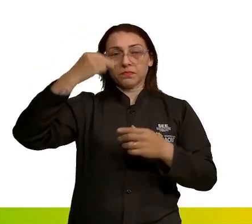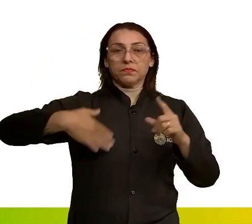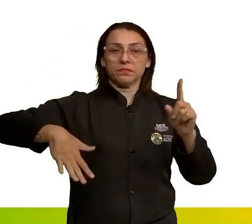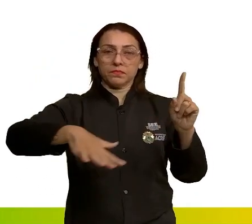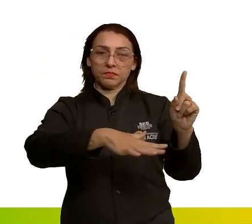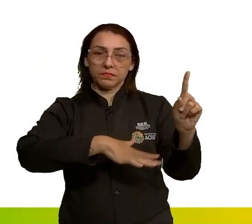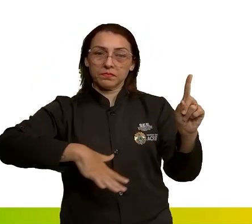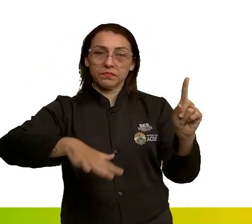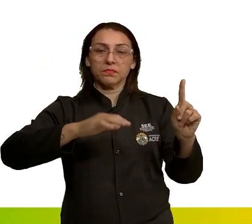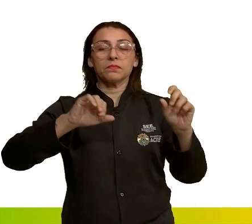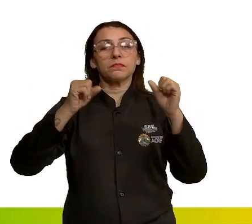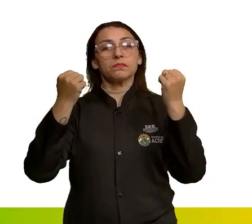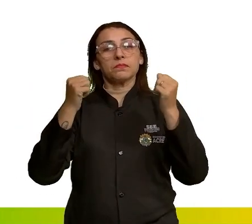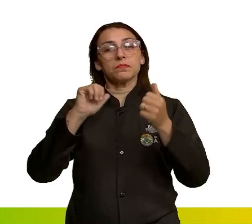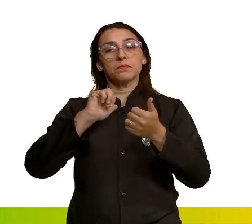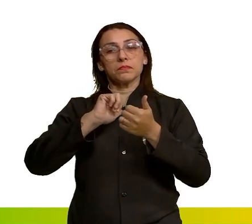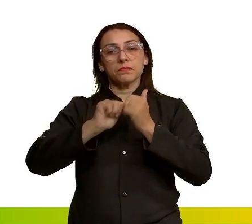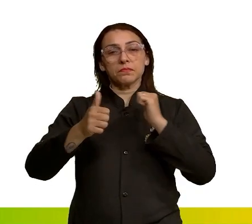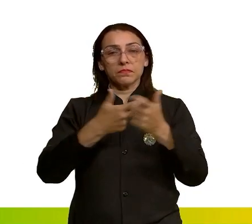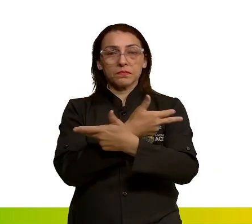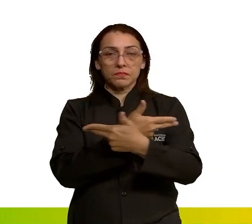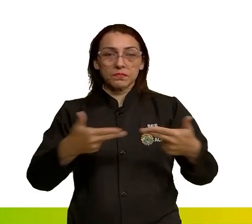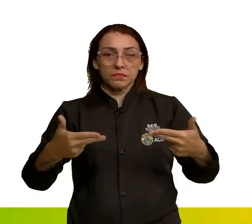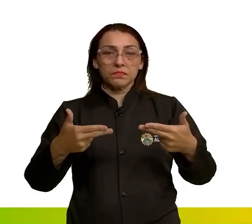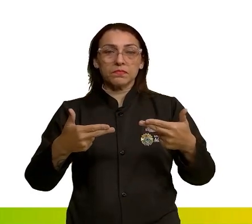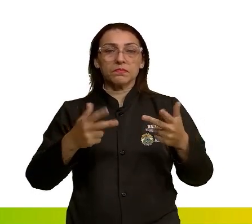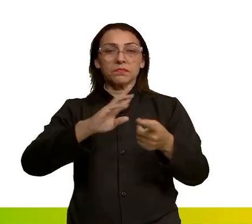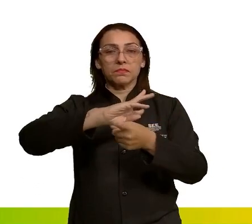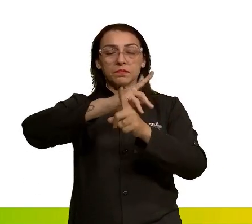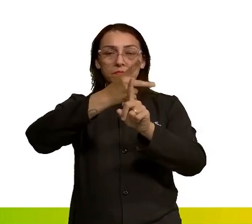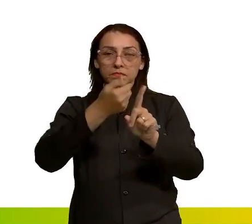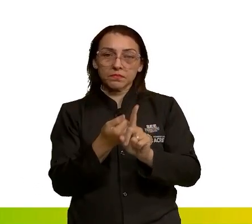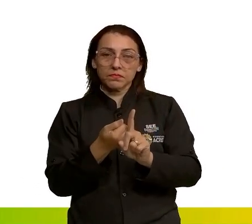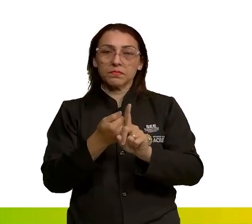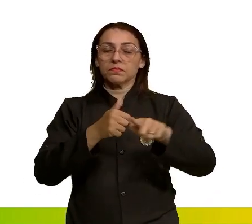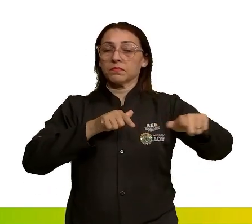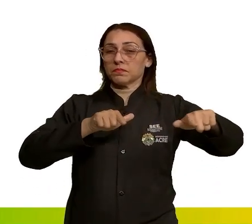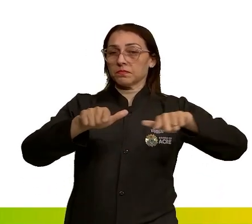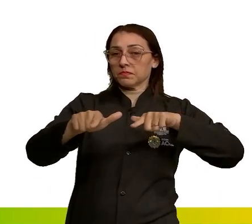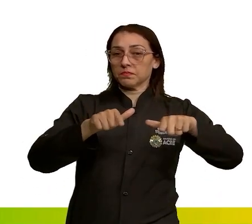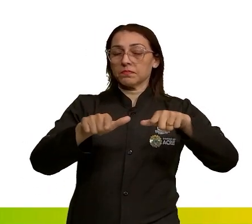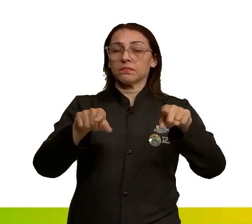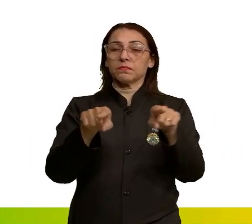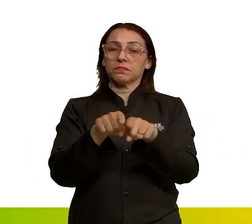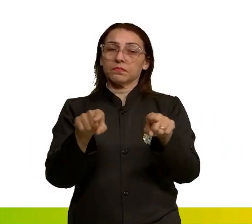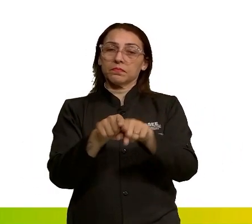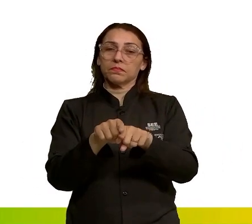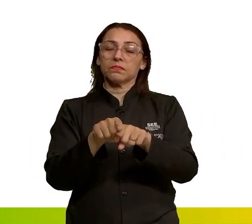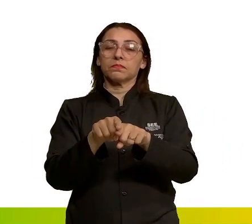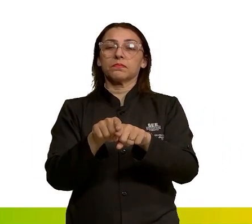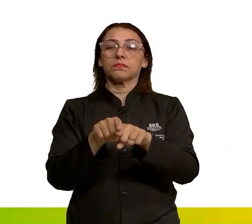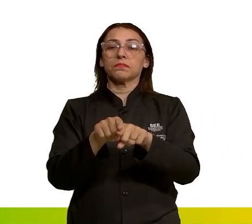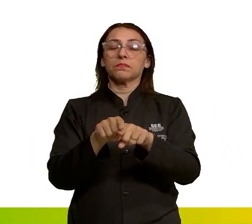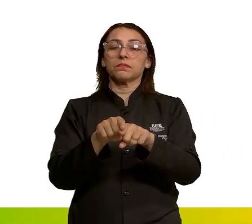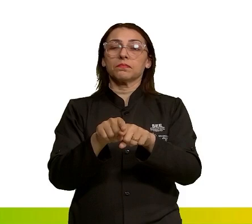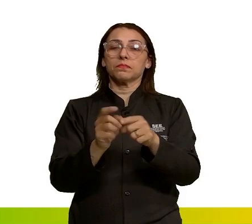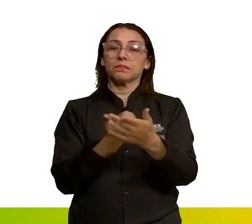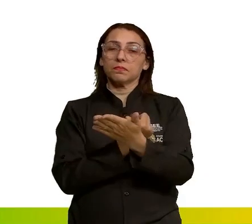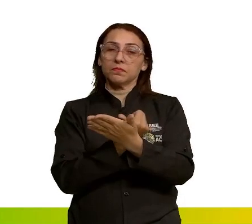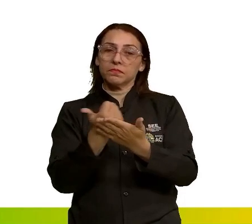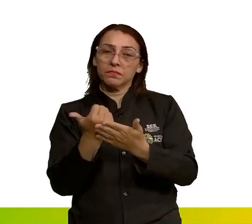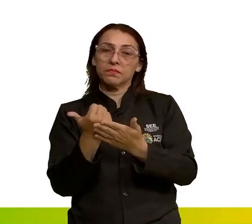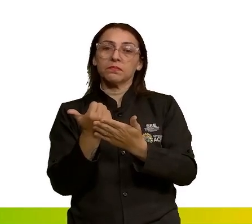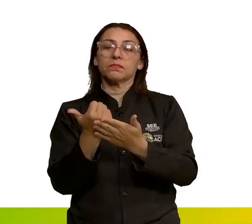desenvolvimento físico, mental e social, como, por exemplo, esportes,